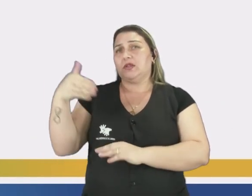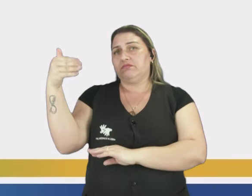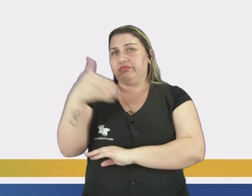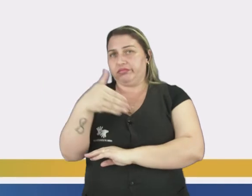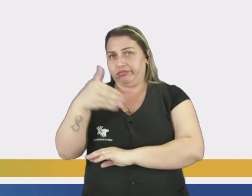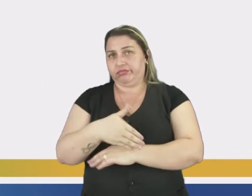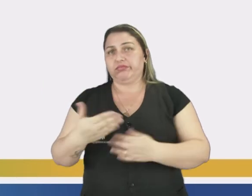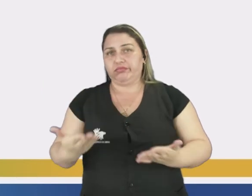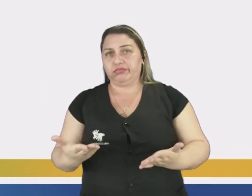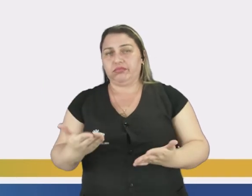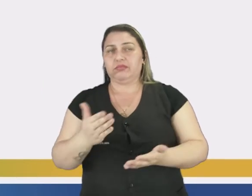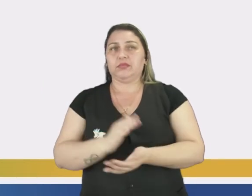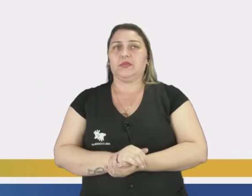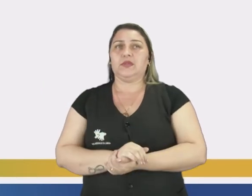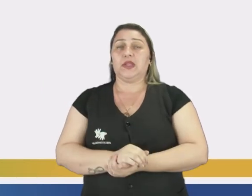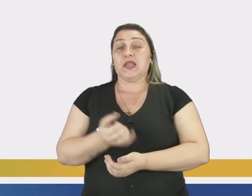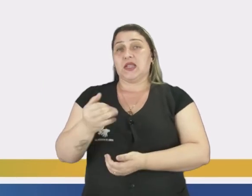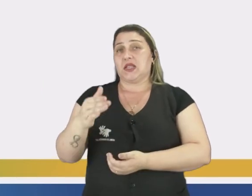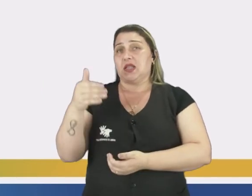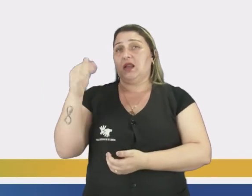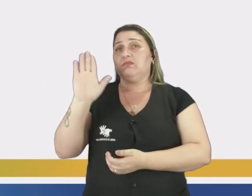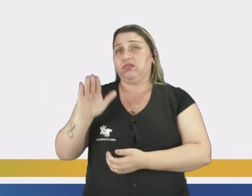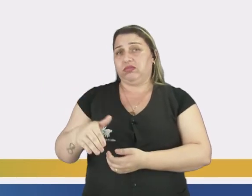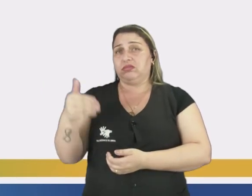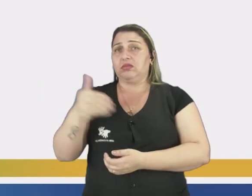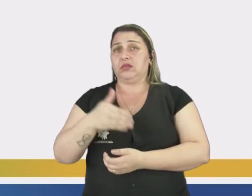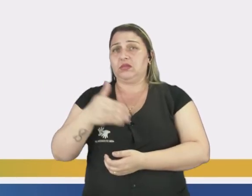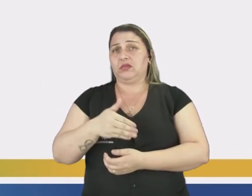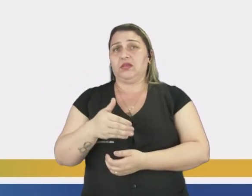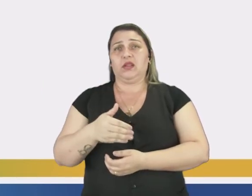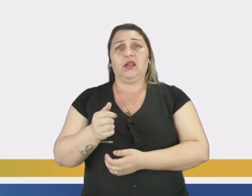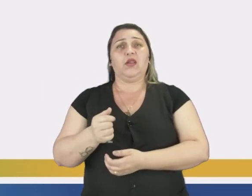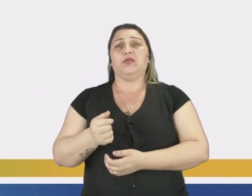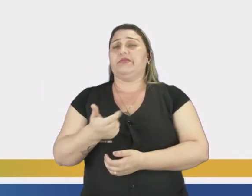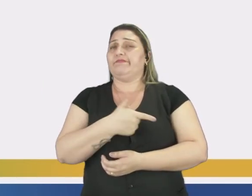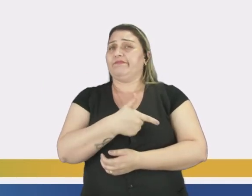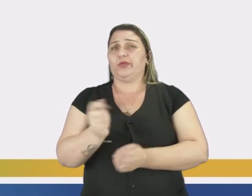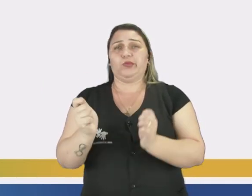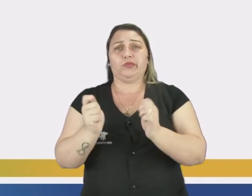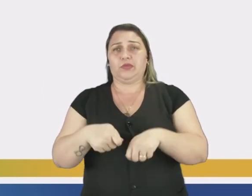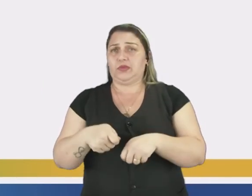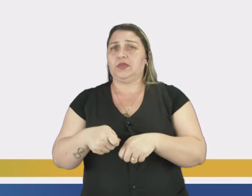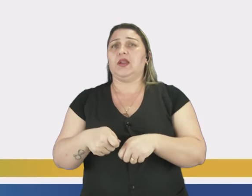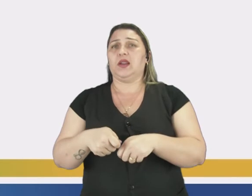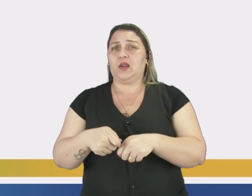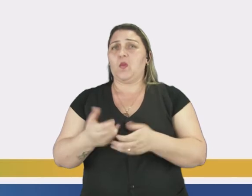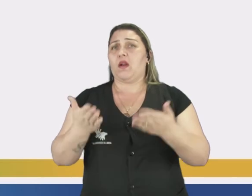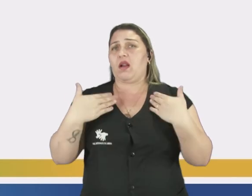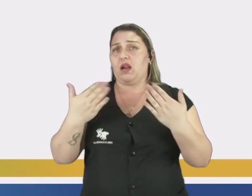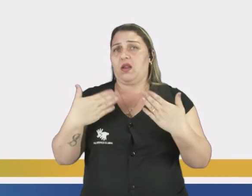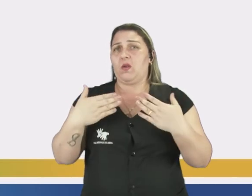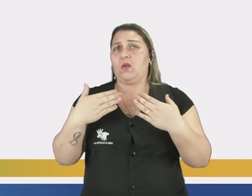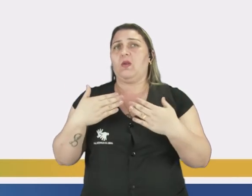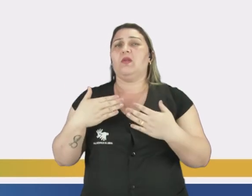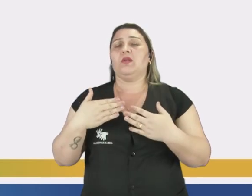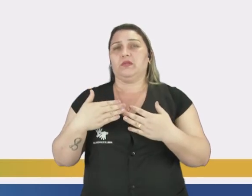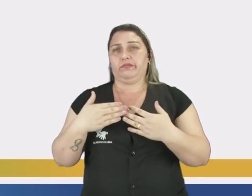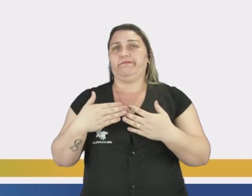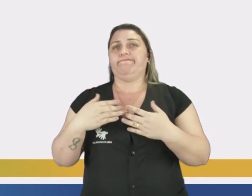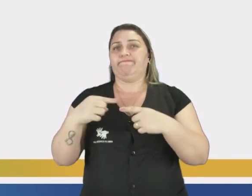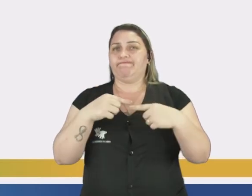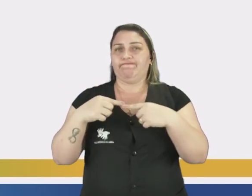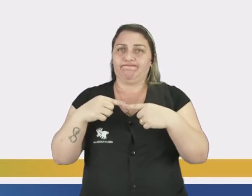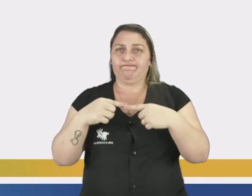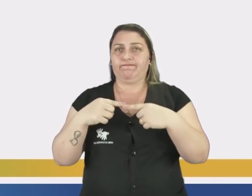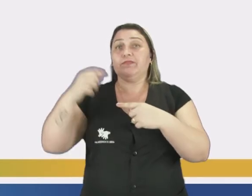baixa frequência. Se é baixa frequência, é baixa intensidade, não suficiente para gerar o bronzeamento, que é o mesmo efeito